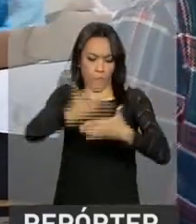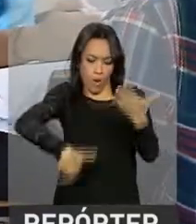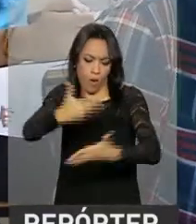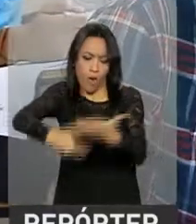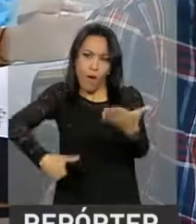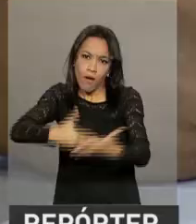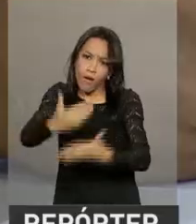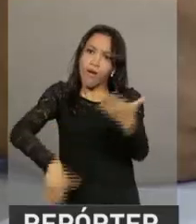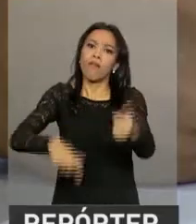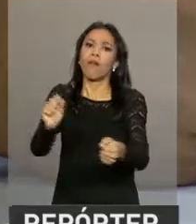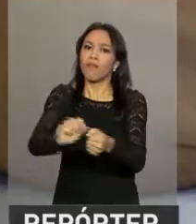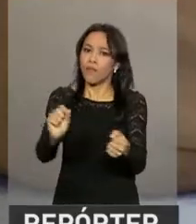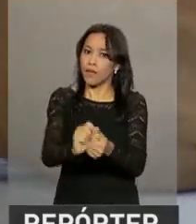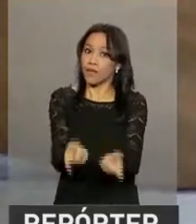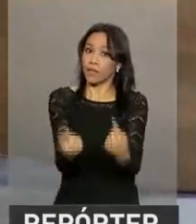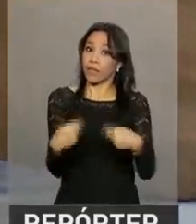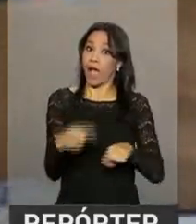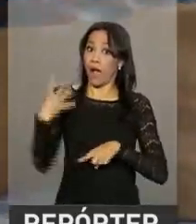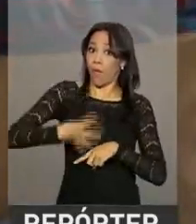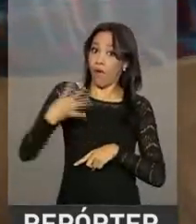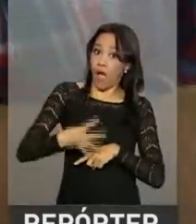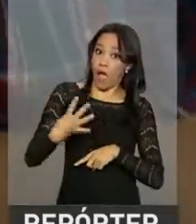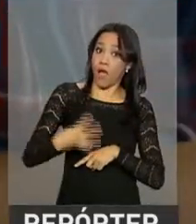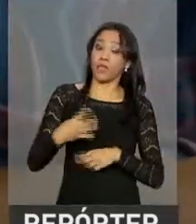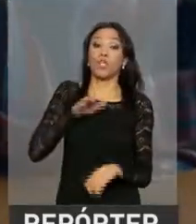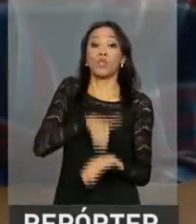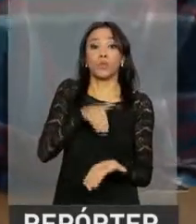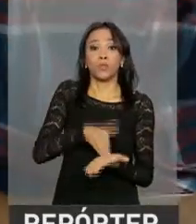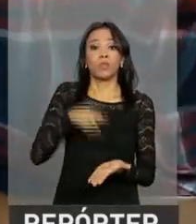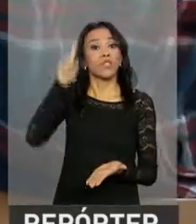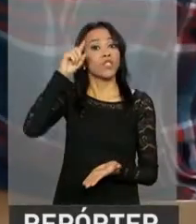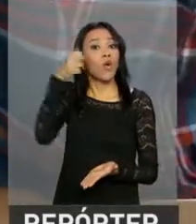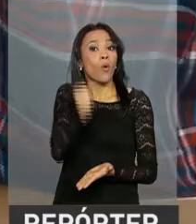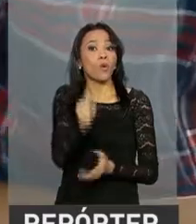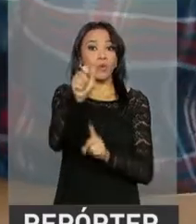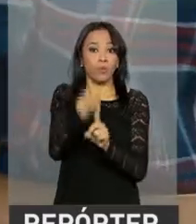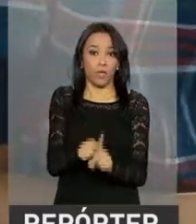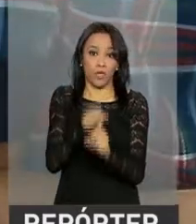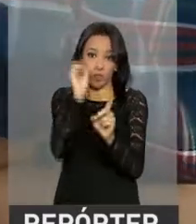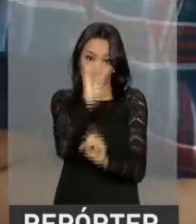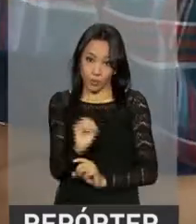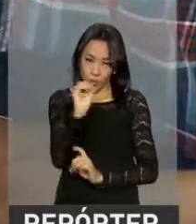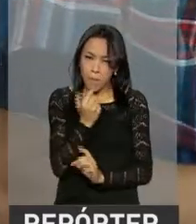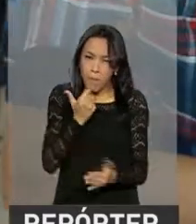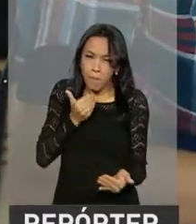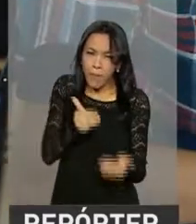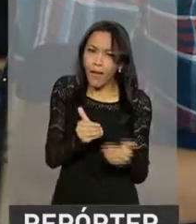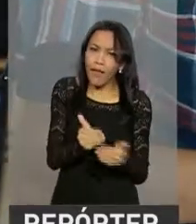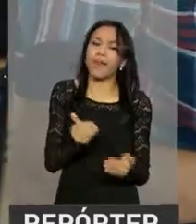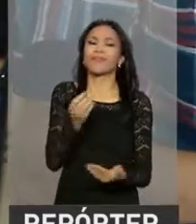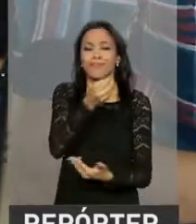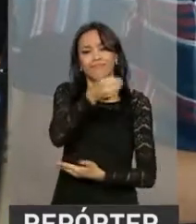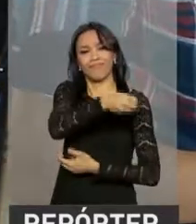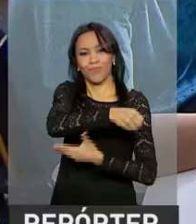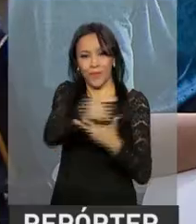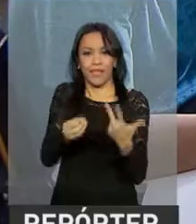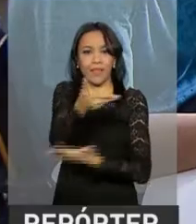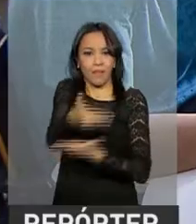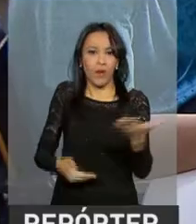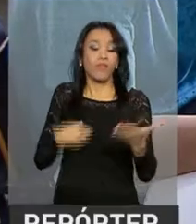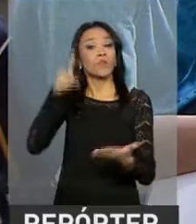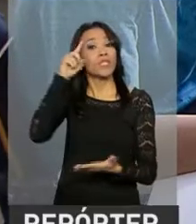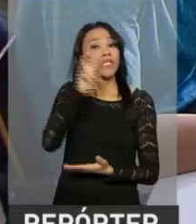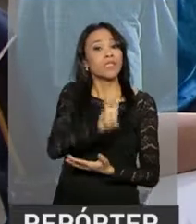foram feitas a quarta e última edição do simulado Será no dia 8 de outubro bem pertinho do Enem que será realizado nos dias